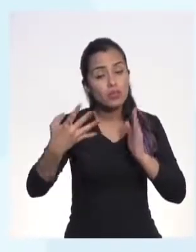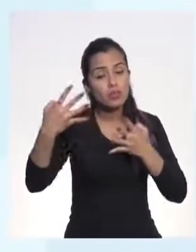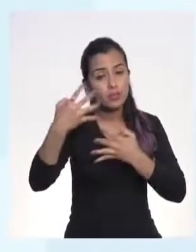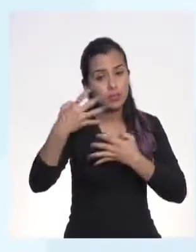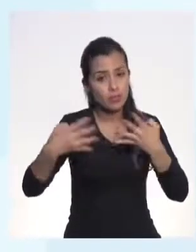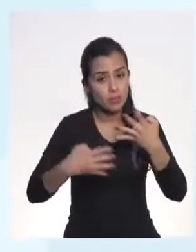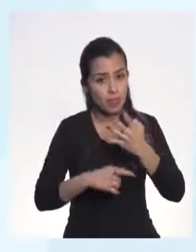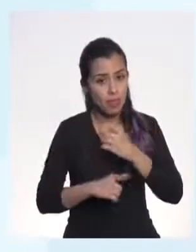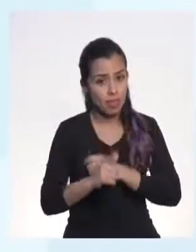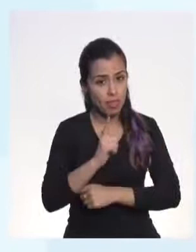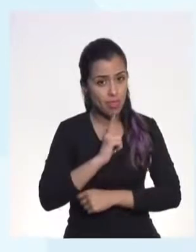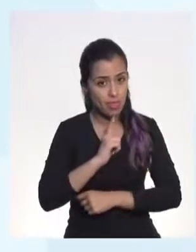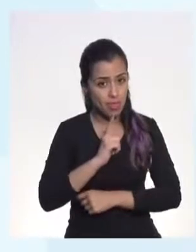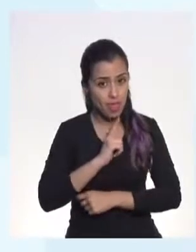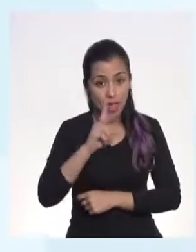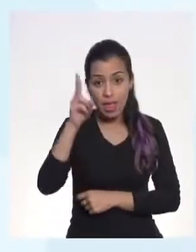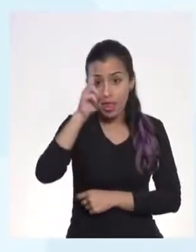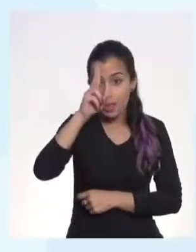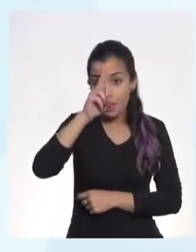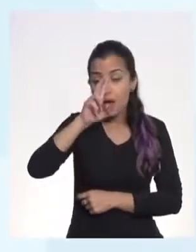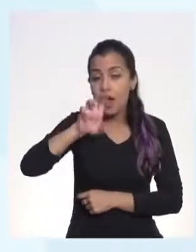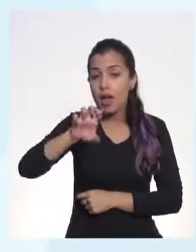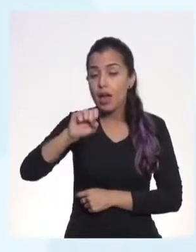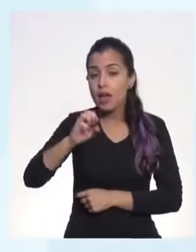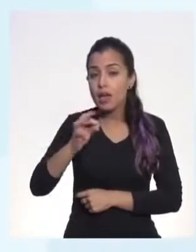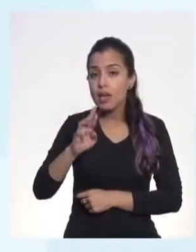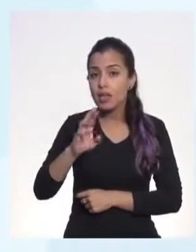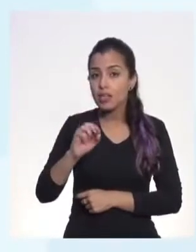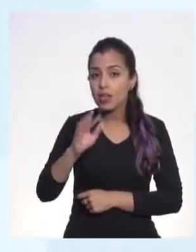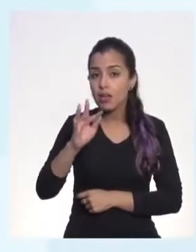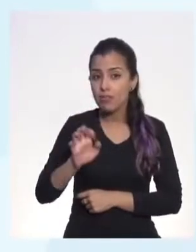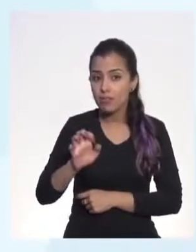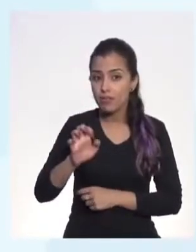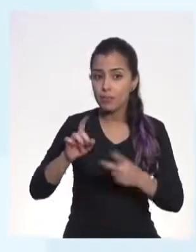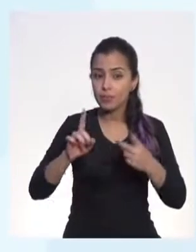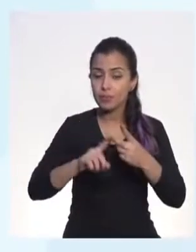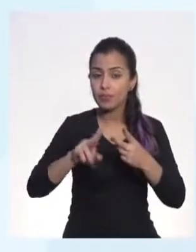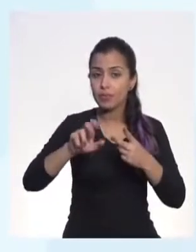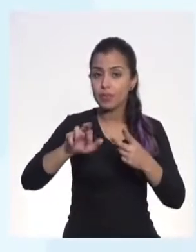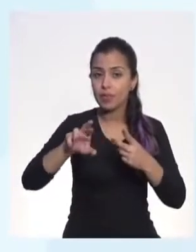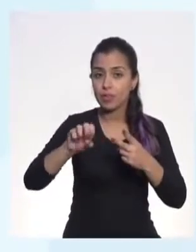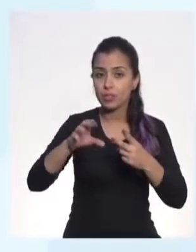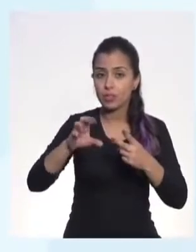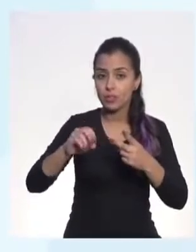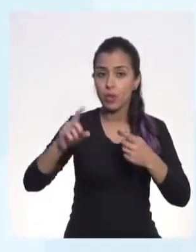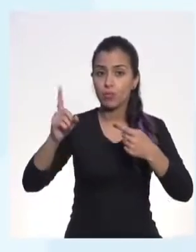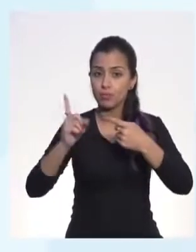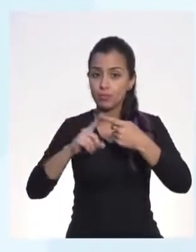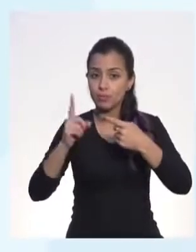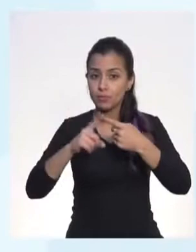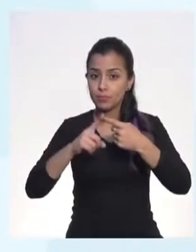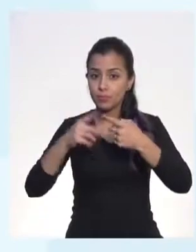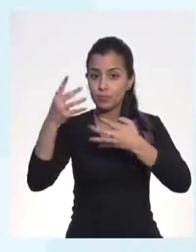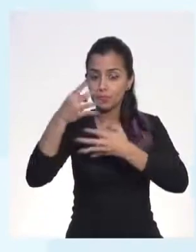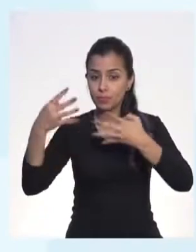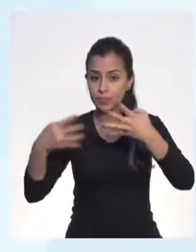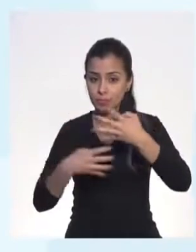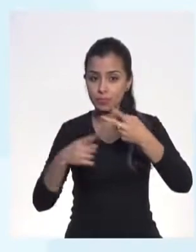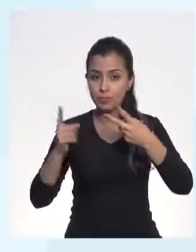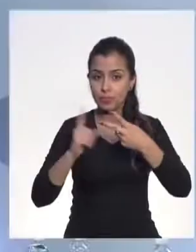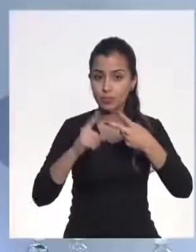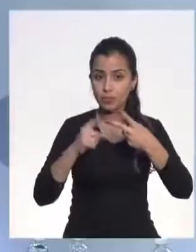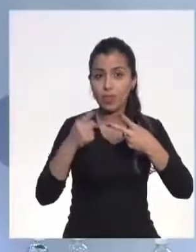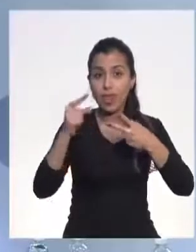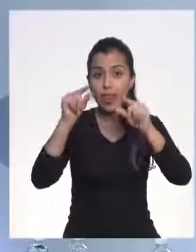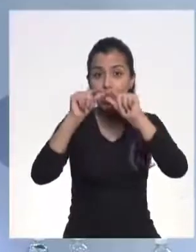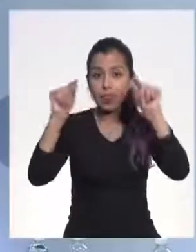apresenta já disse estrofe conjunto diversos o Versa cada uma das linhas e depois a gente vai tentar relacionar as palavras